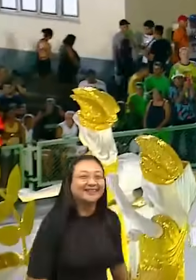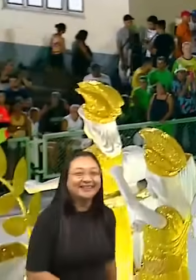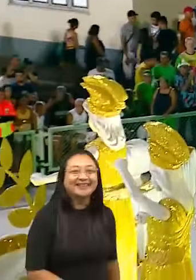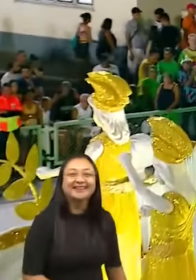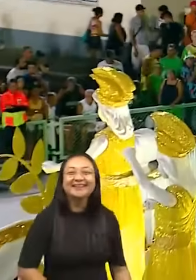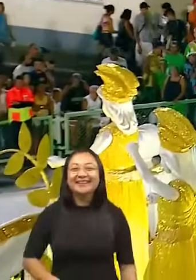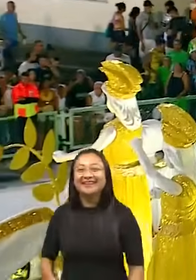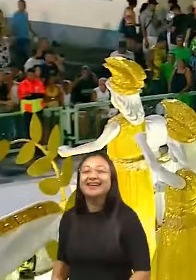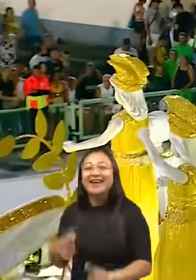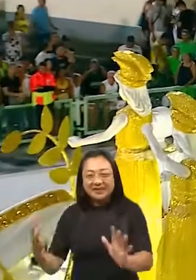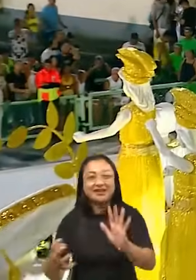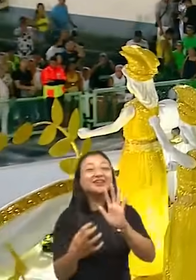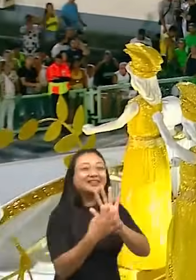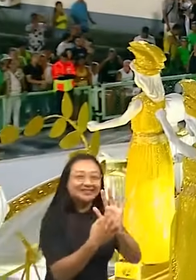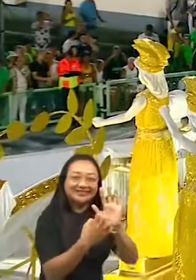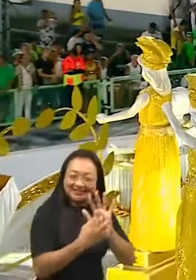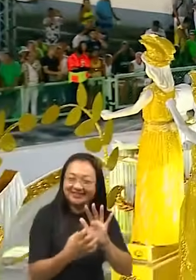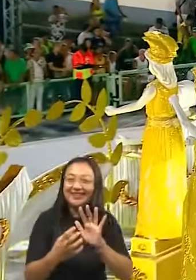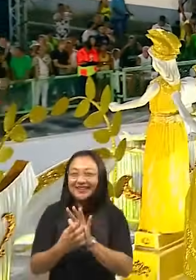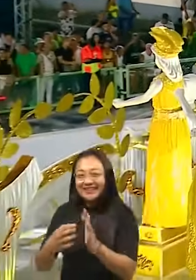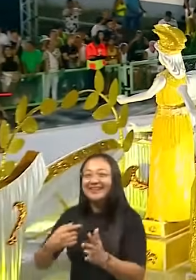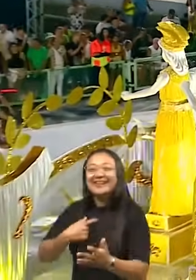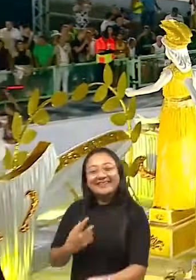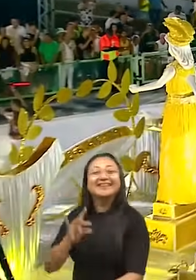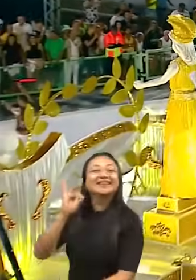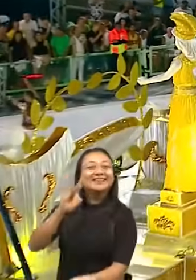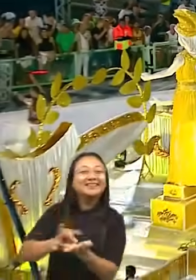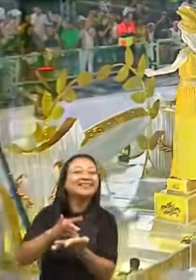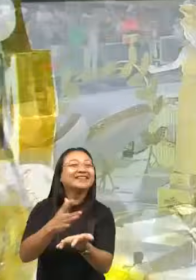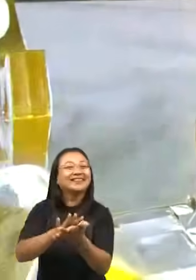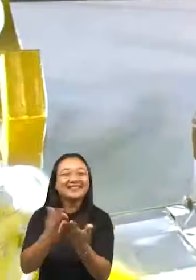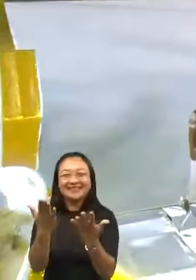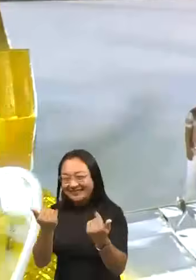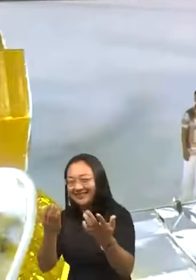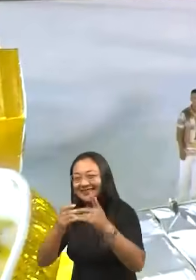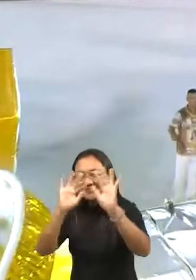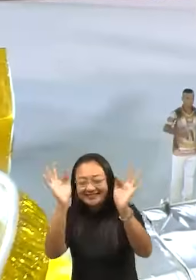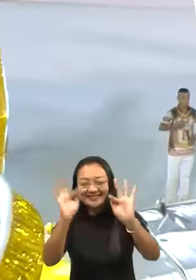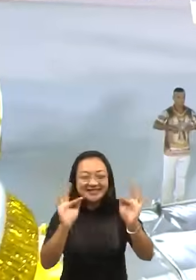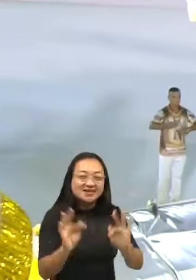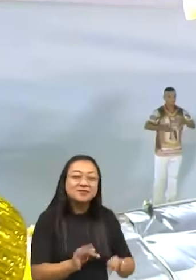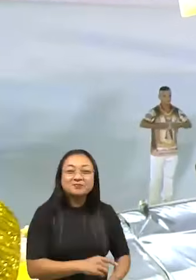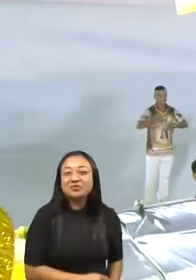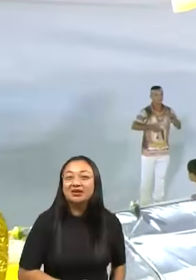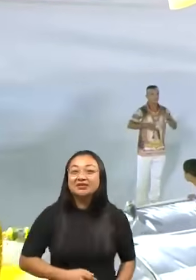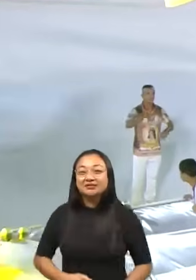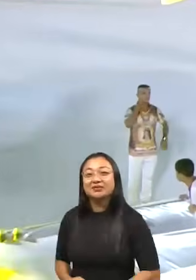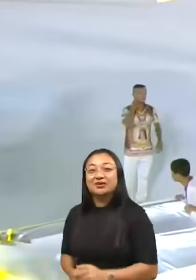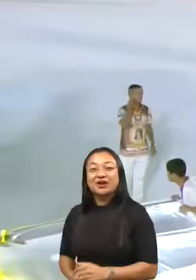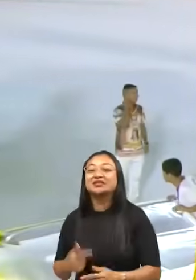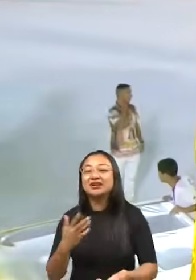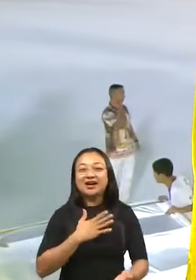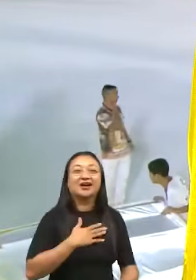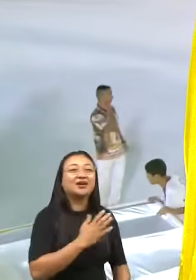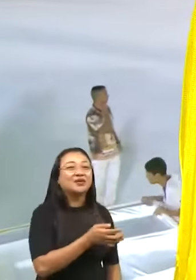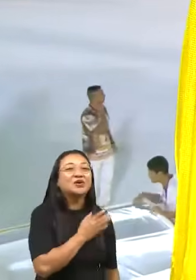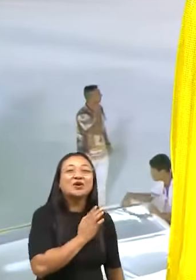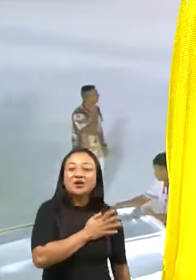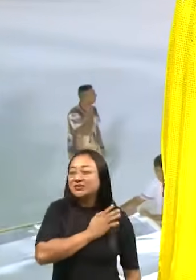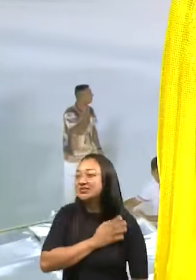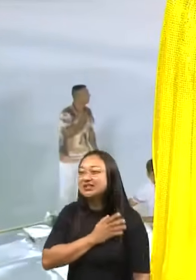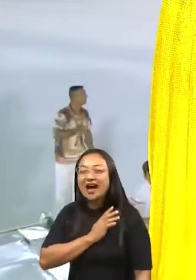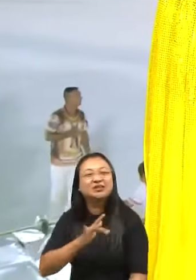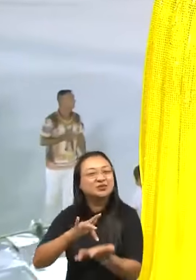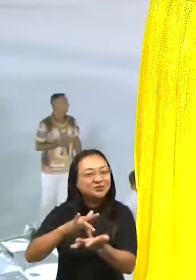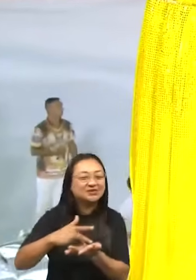dar cachoeirinha, eu sou ele daí! Vem com a gente ser feliz! Escola do meu